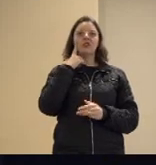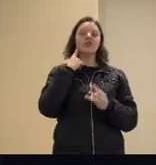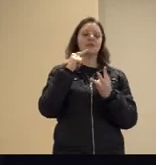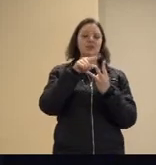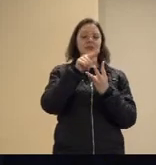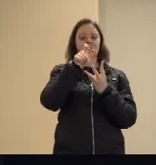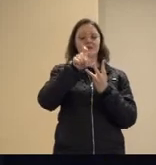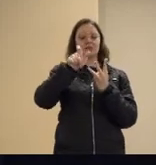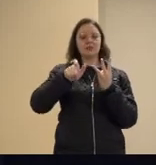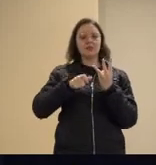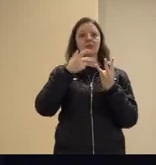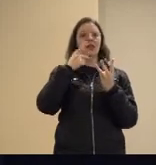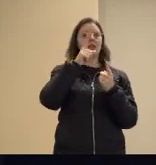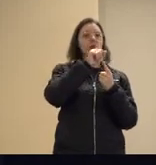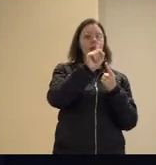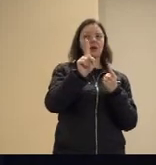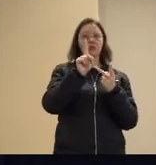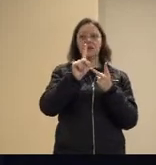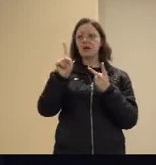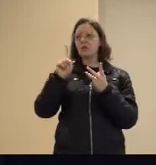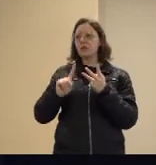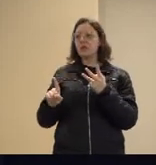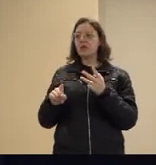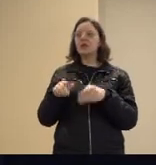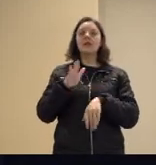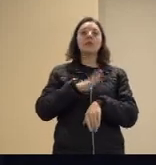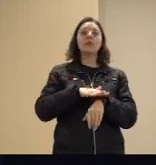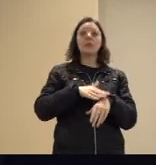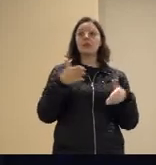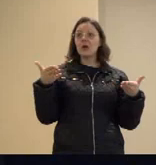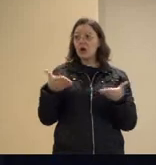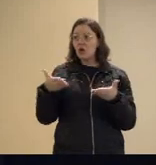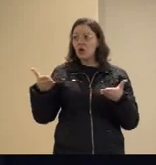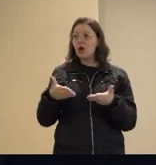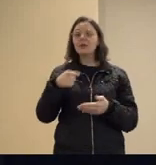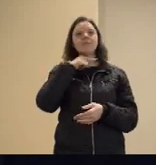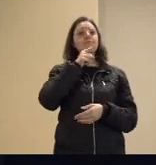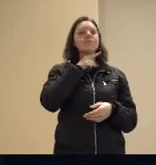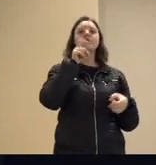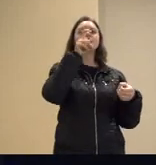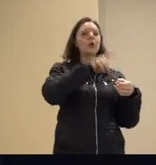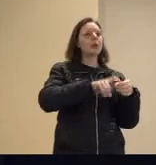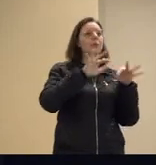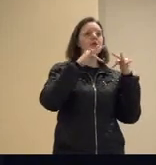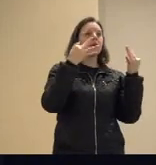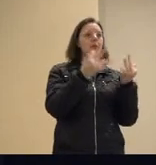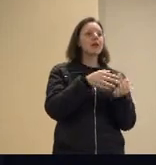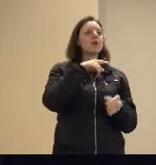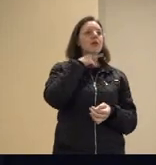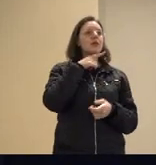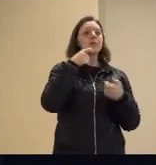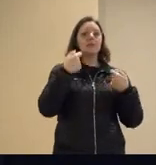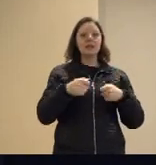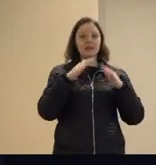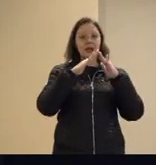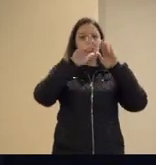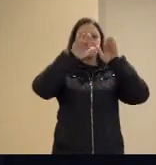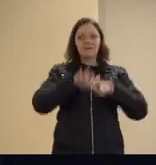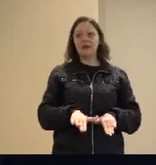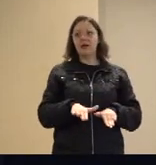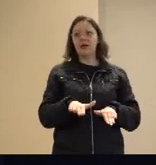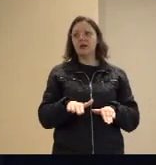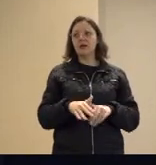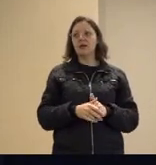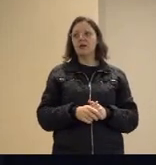3 autoridades têm que dizer, olha, infelizmente, nesse caso concreto, não temos o que fazer, tem que ficar acolhido. Por,